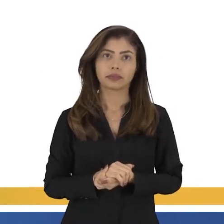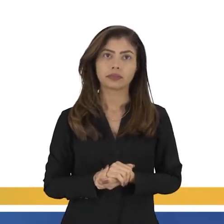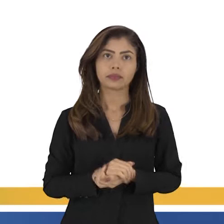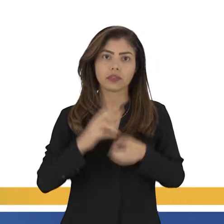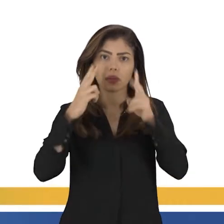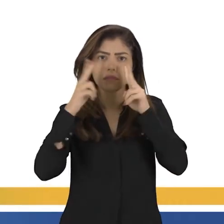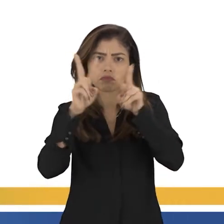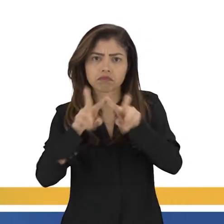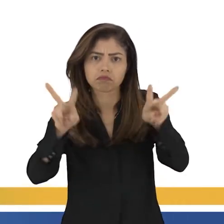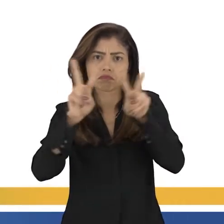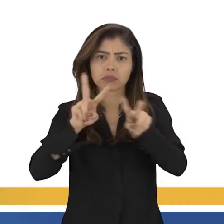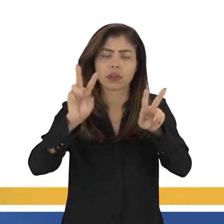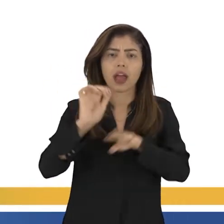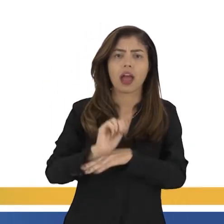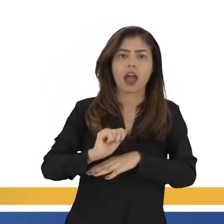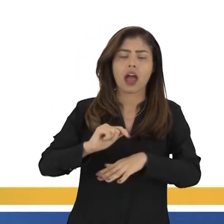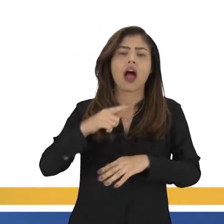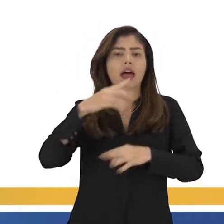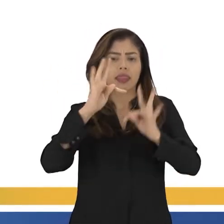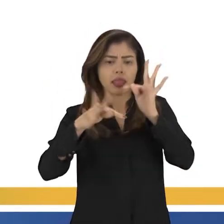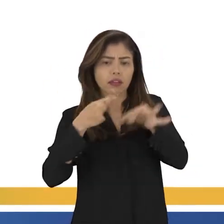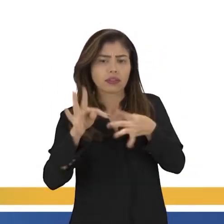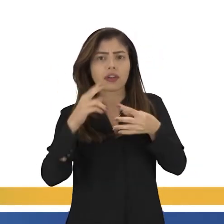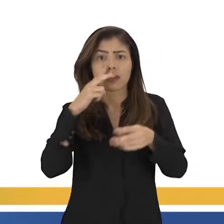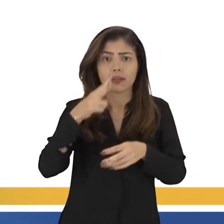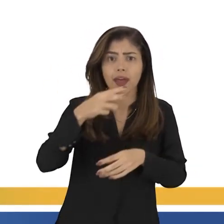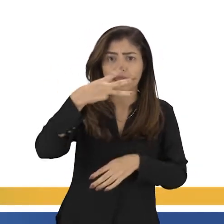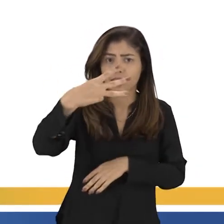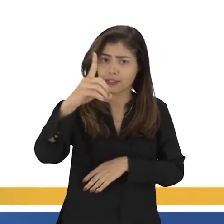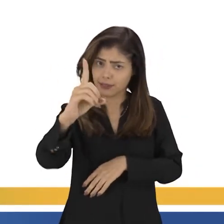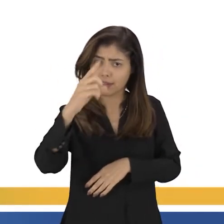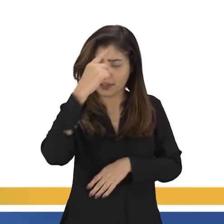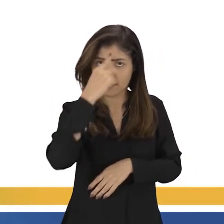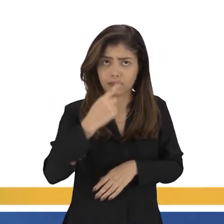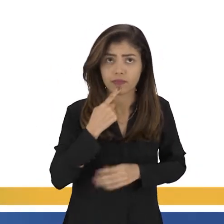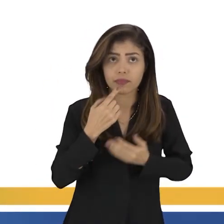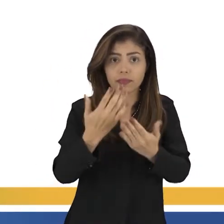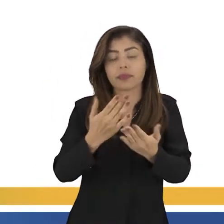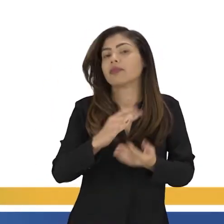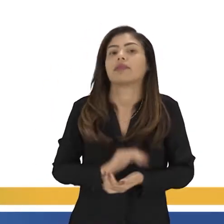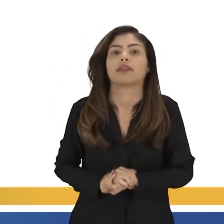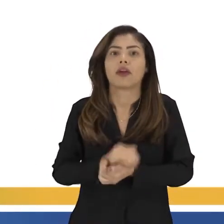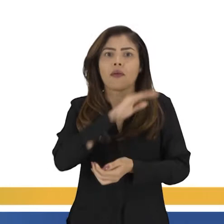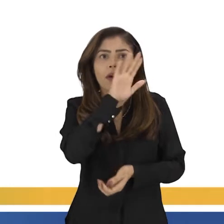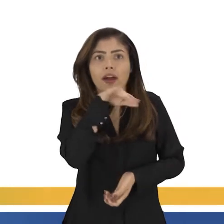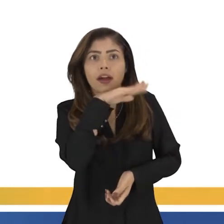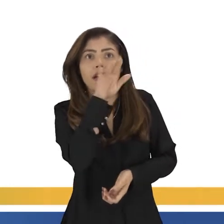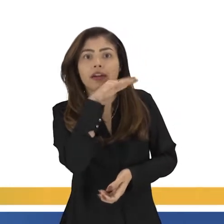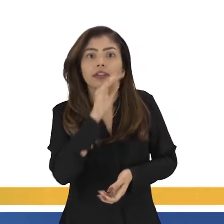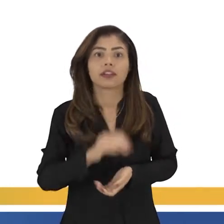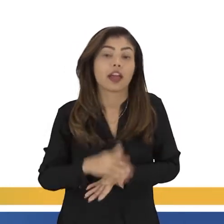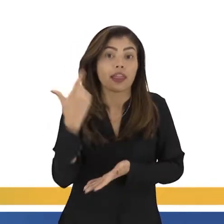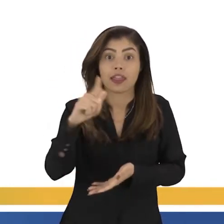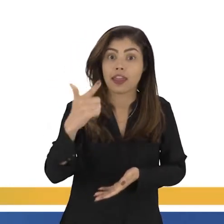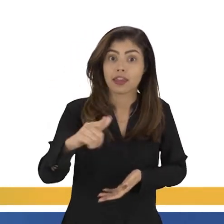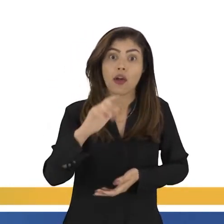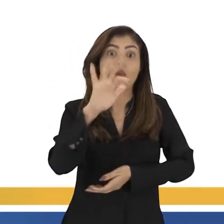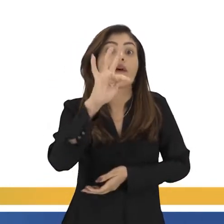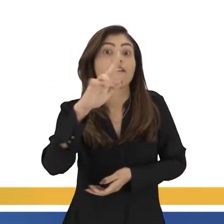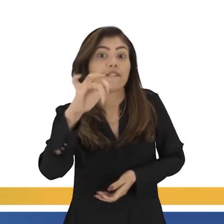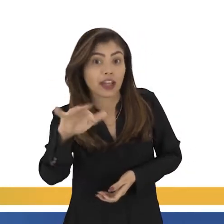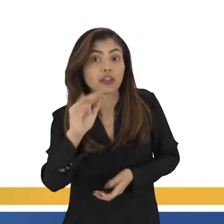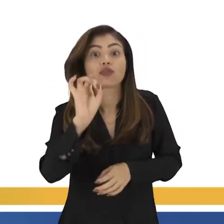através de artifícios tecnológicos, né, uma imagem em 3D, a gente consegue ver um animal, que animal não existe, ele é um